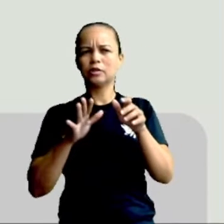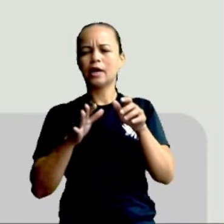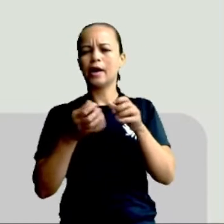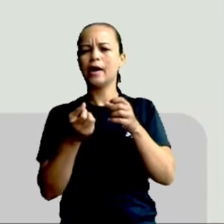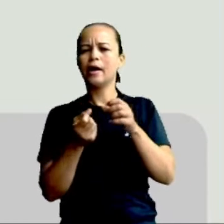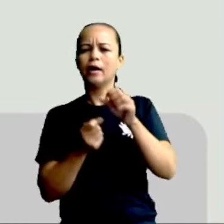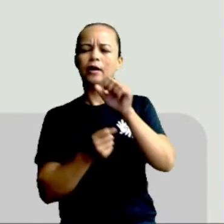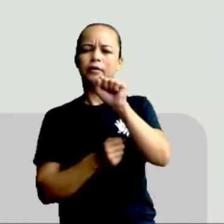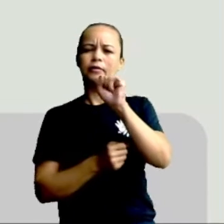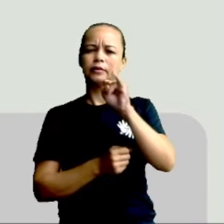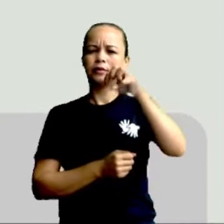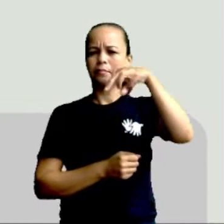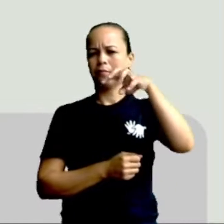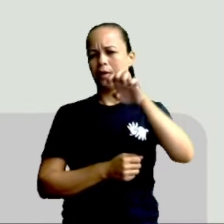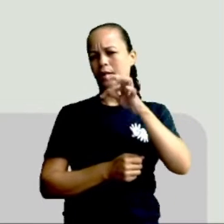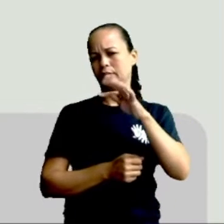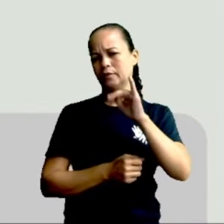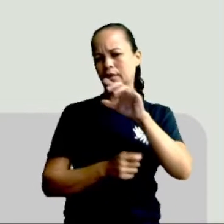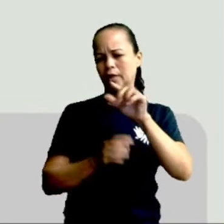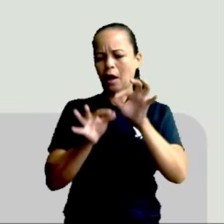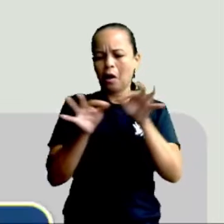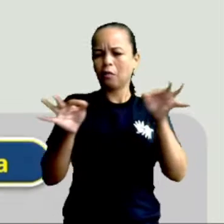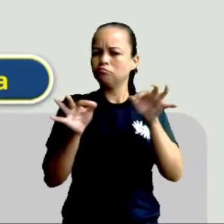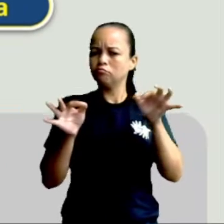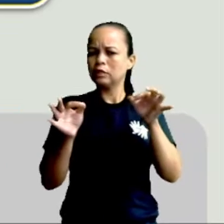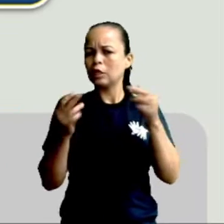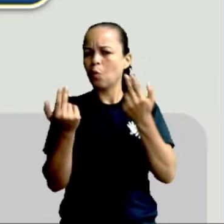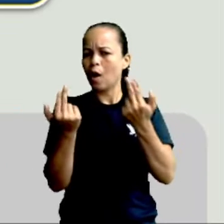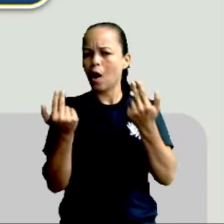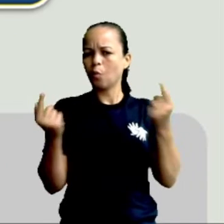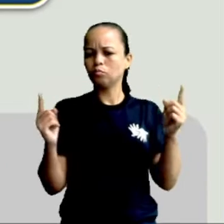quer dizer o quê? Da mesma distância, tá? Mesmo tamanho.